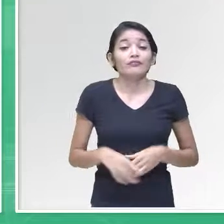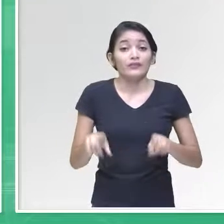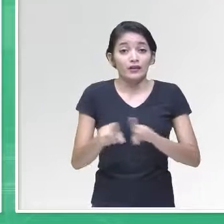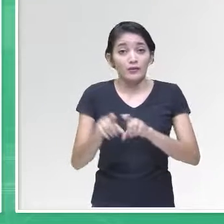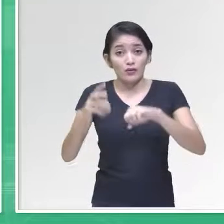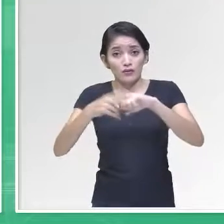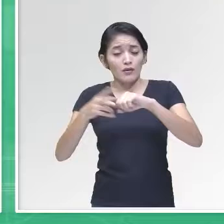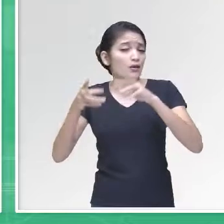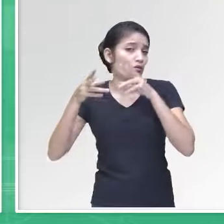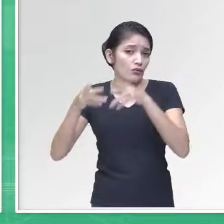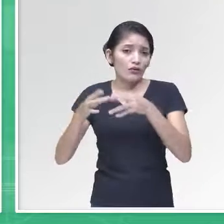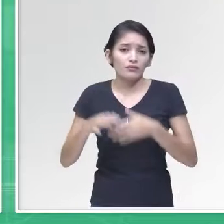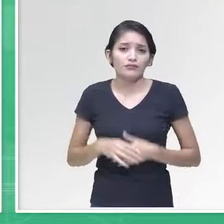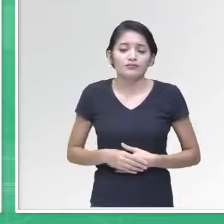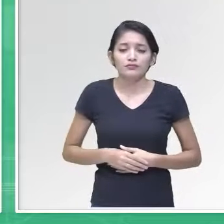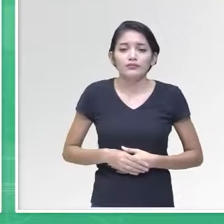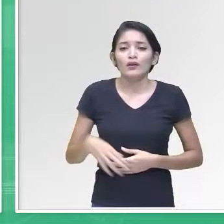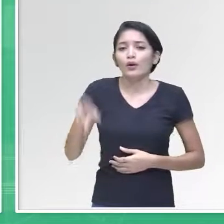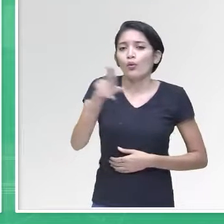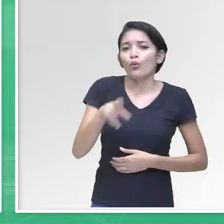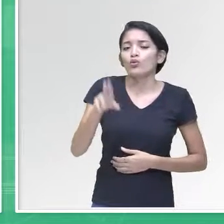mesma coisa,